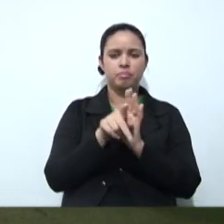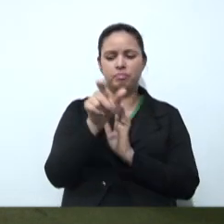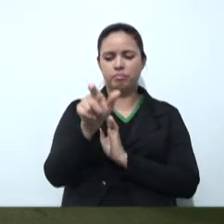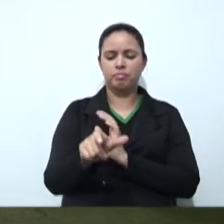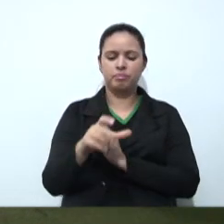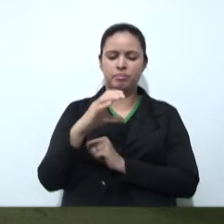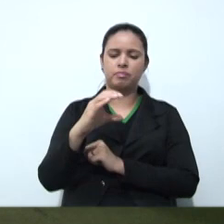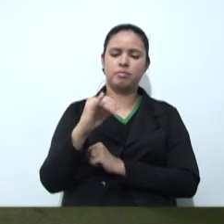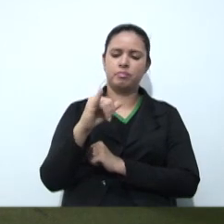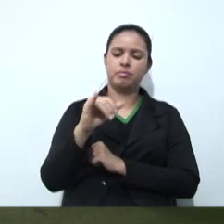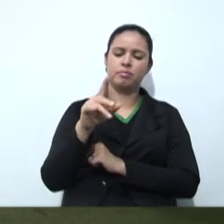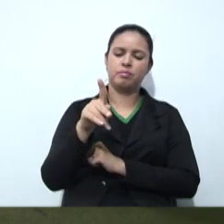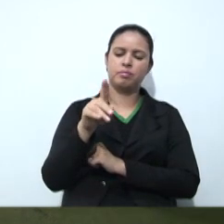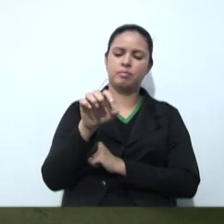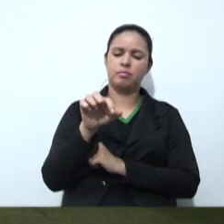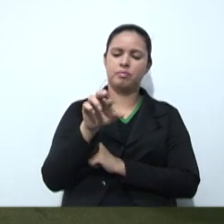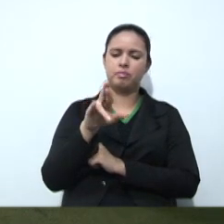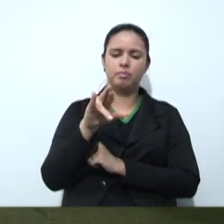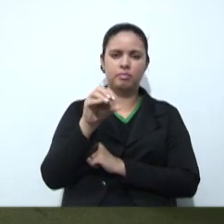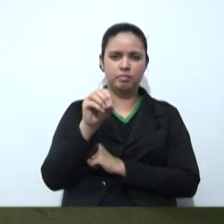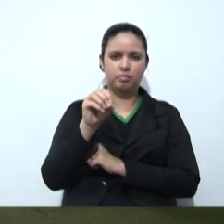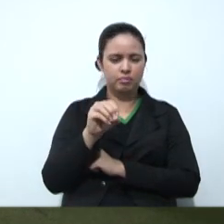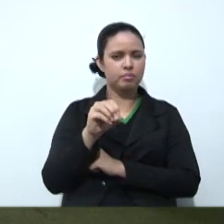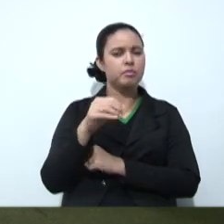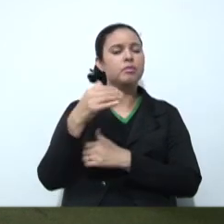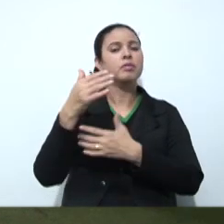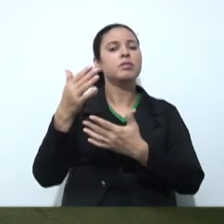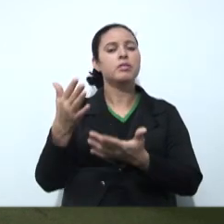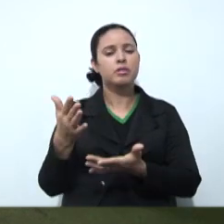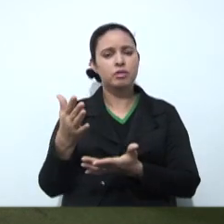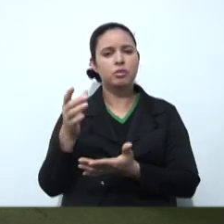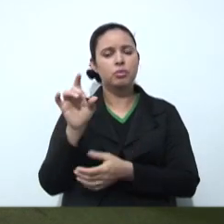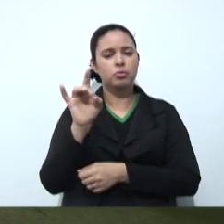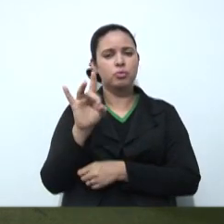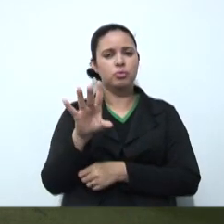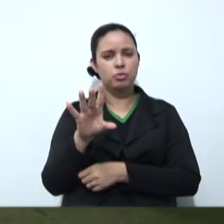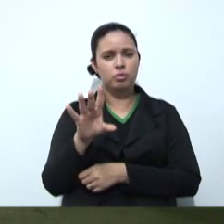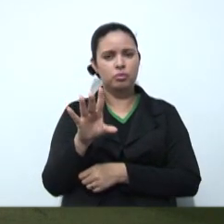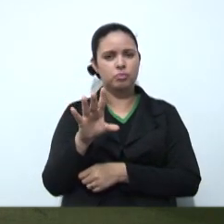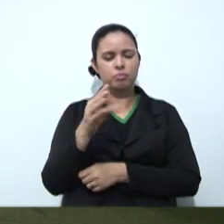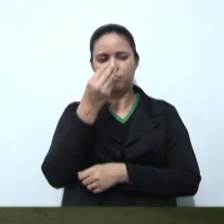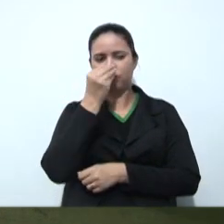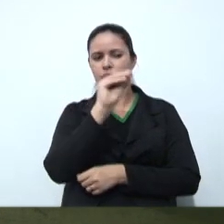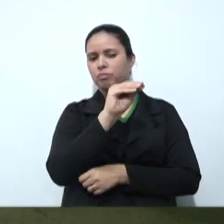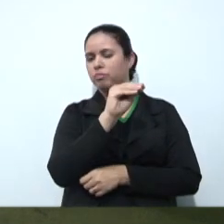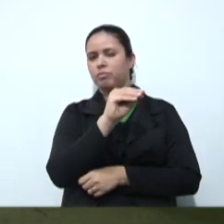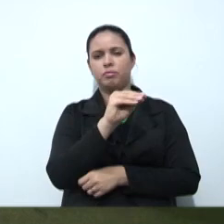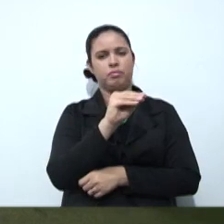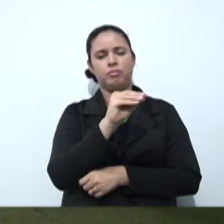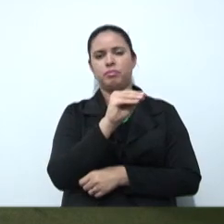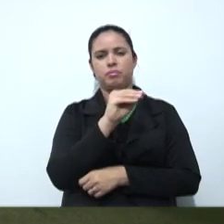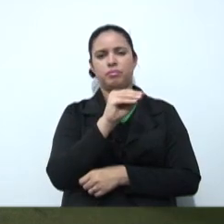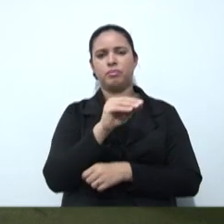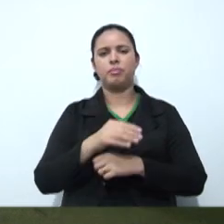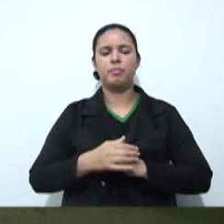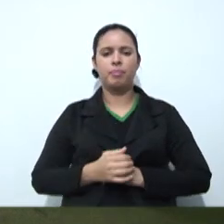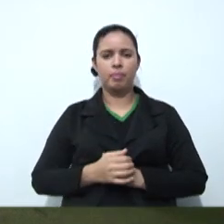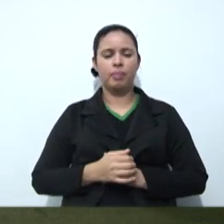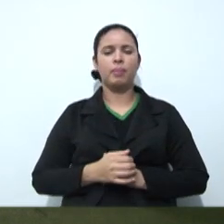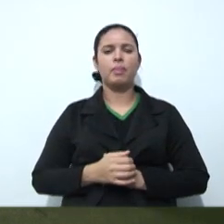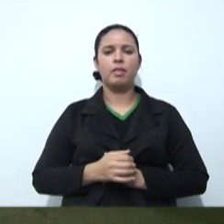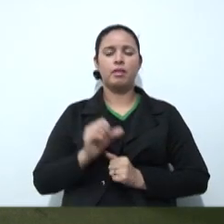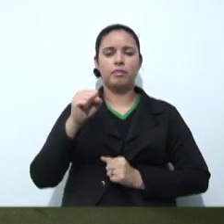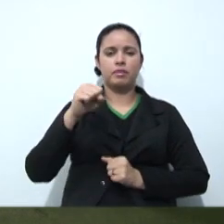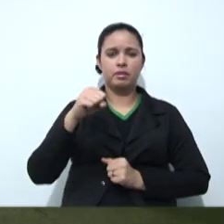saber ouvir todos os questionamentos, todos os problemas e não descartar nenhum naquele momento. Não é verdade, professor? É verdade. Eu sempre costumo